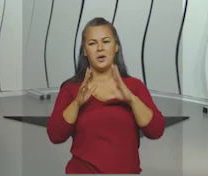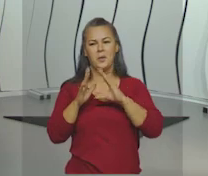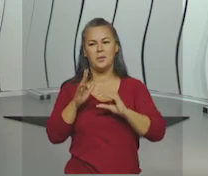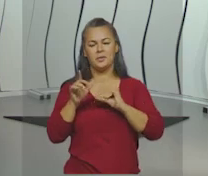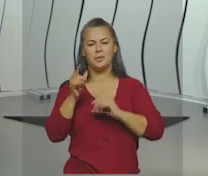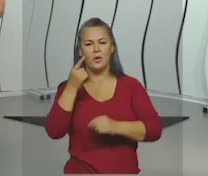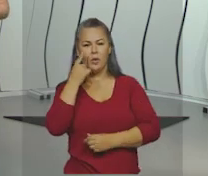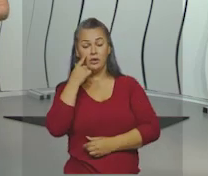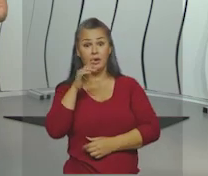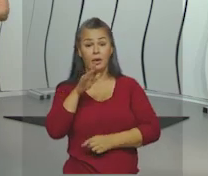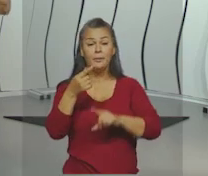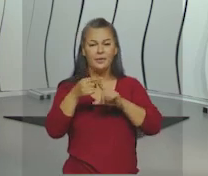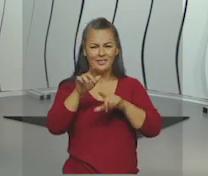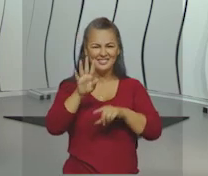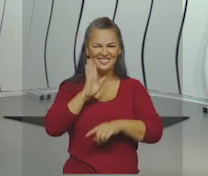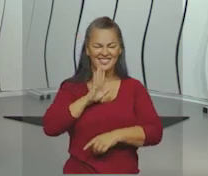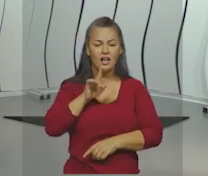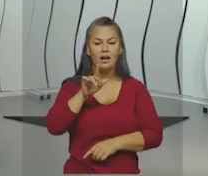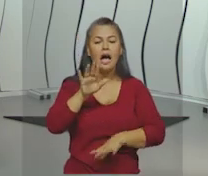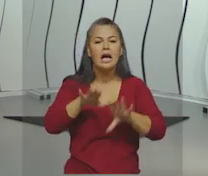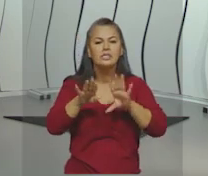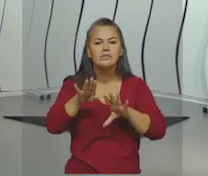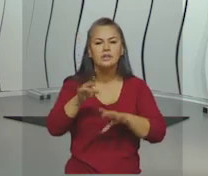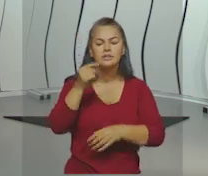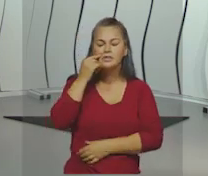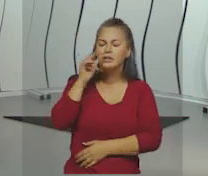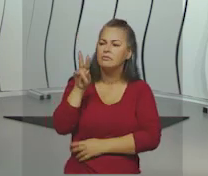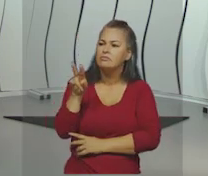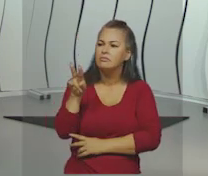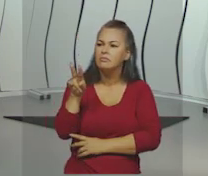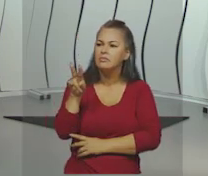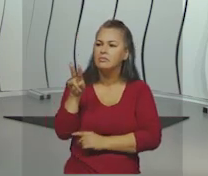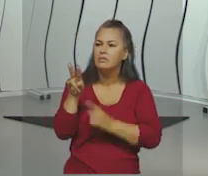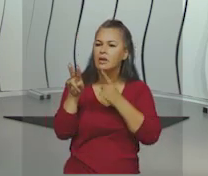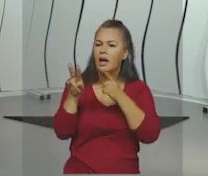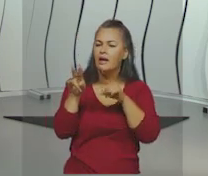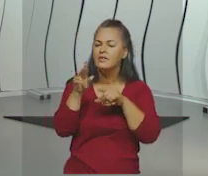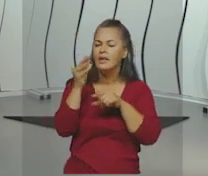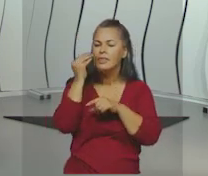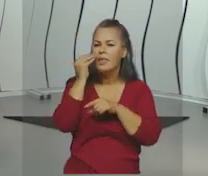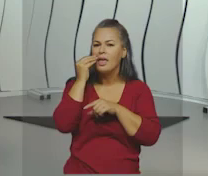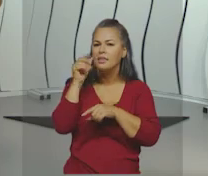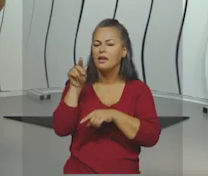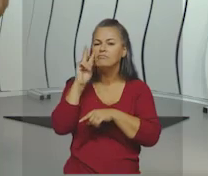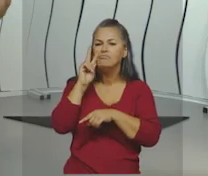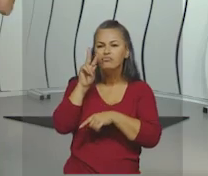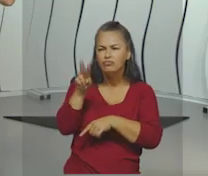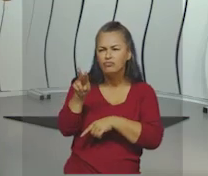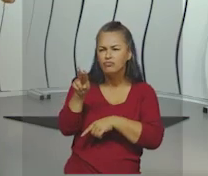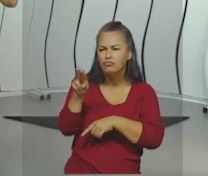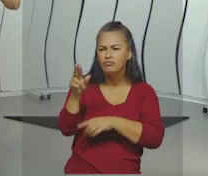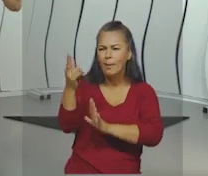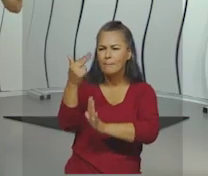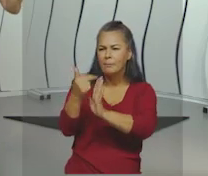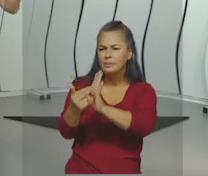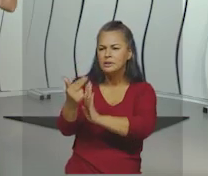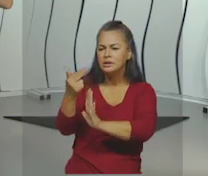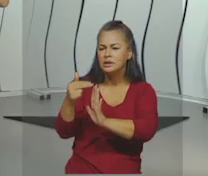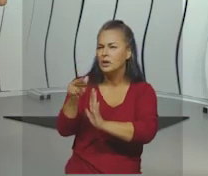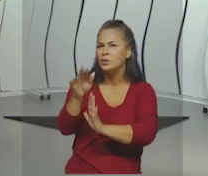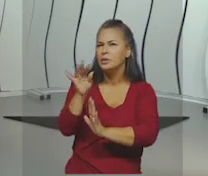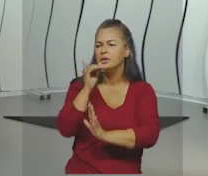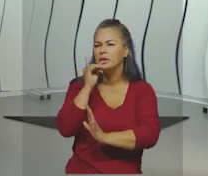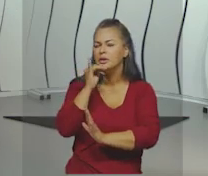Interessante, às vezes você fecha o olho e a imagem continua, né? Olha que interessante, pode fechar o olho aí em casa, se você está na sua sala, está